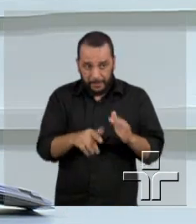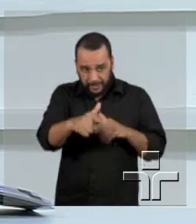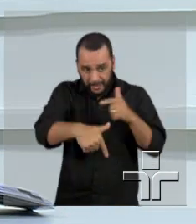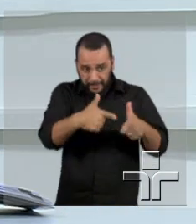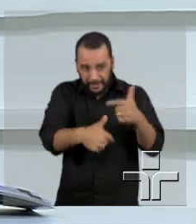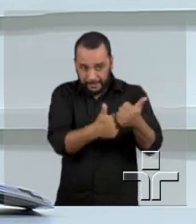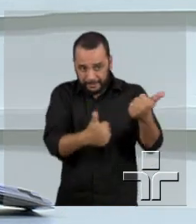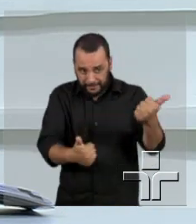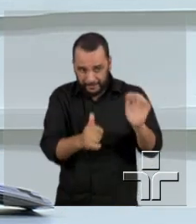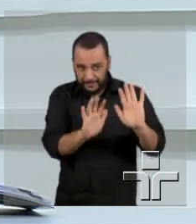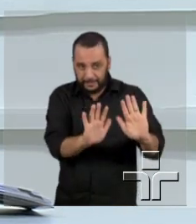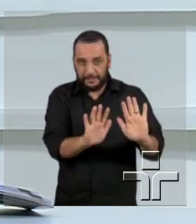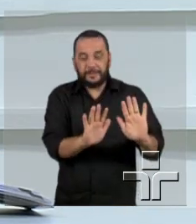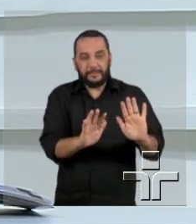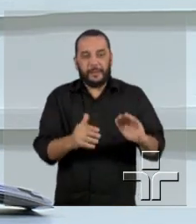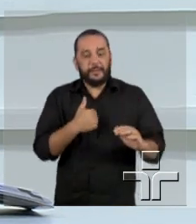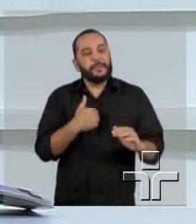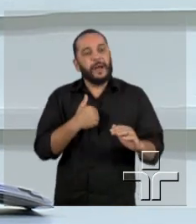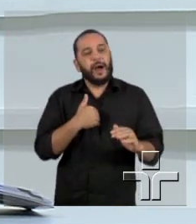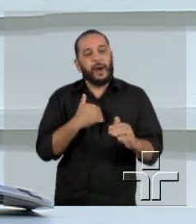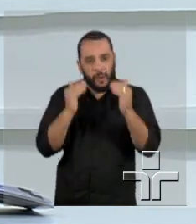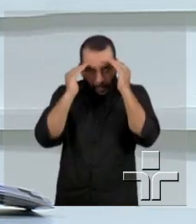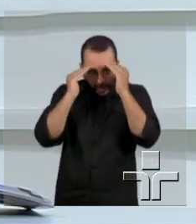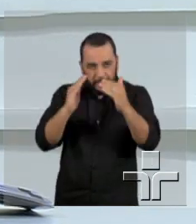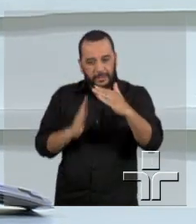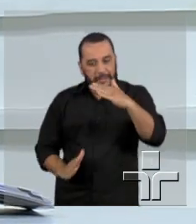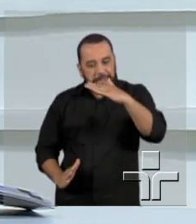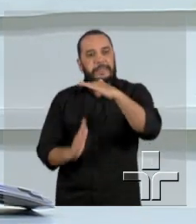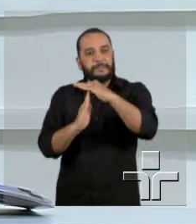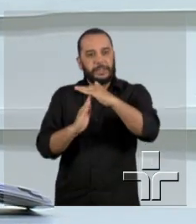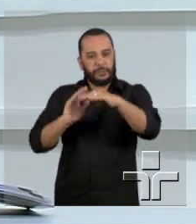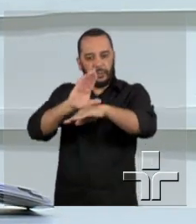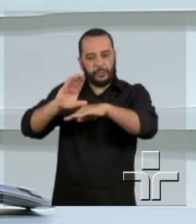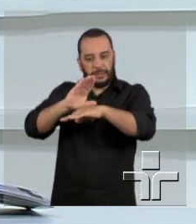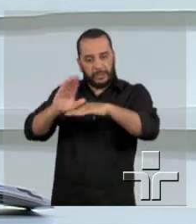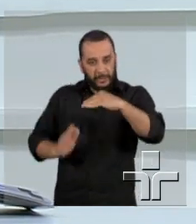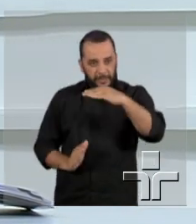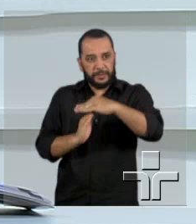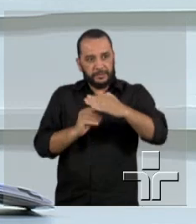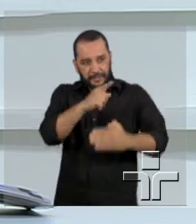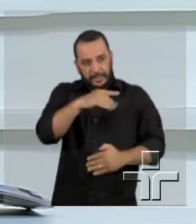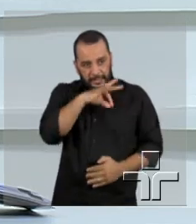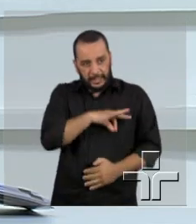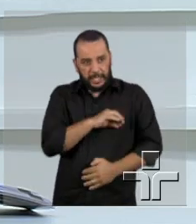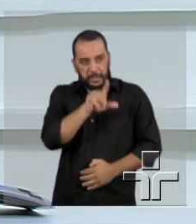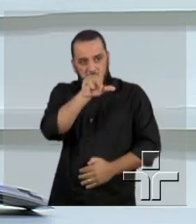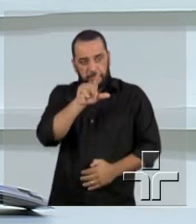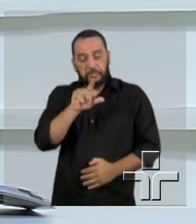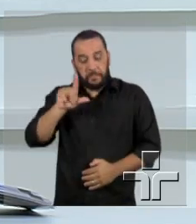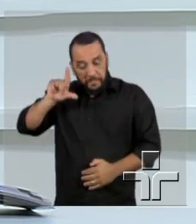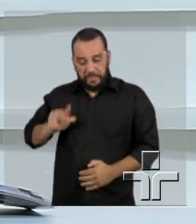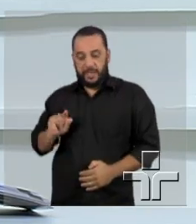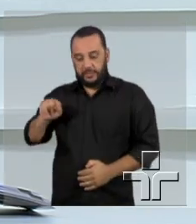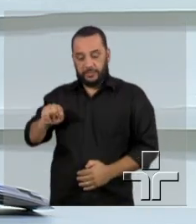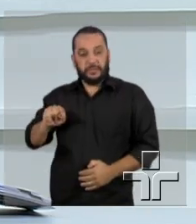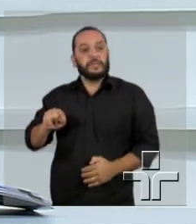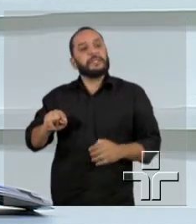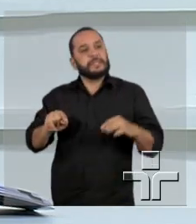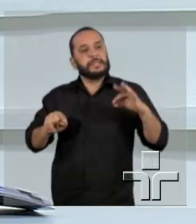para respeitar o teto constitucional, o senhor vai receber menos do Exército, vai receber agora do